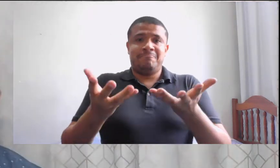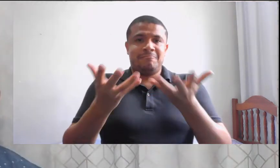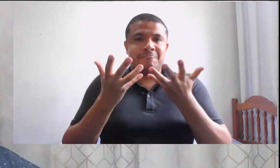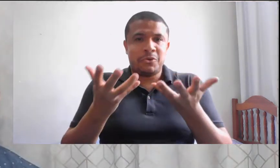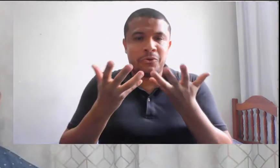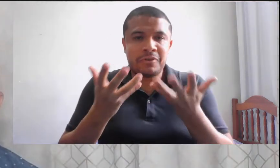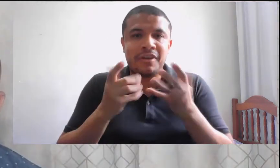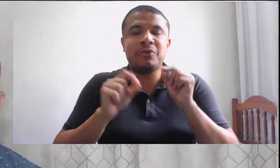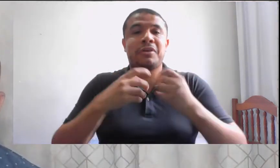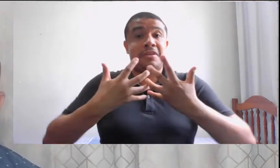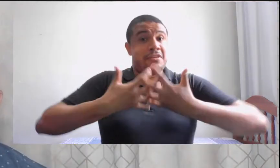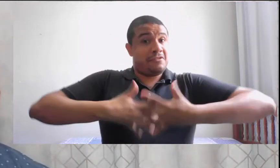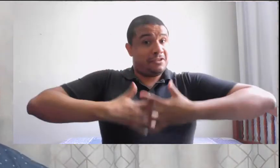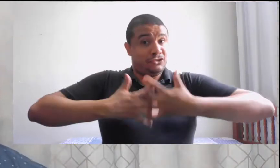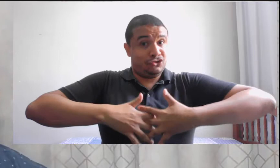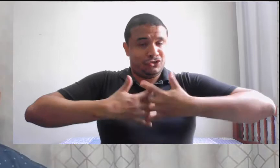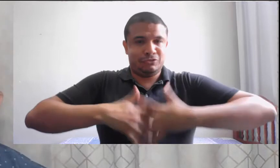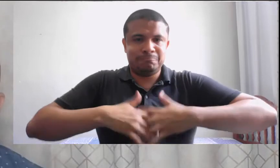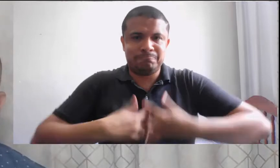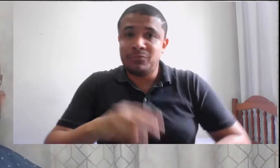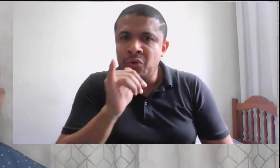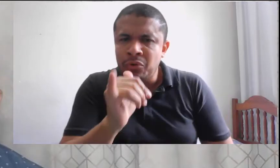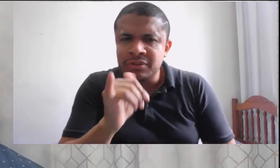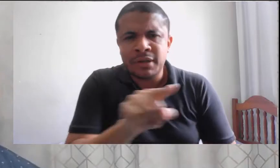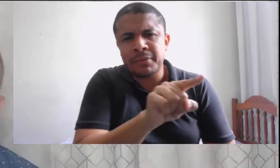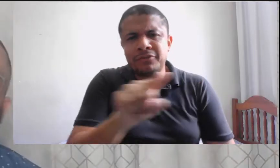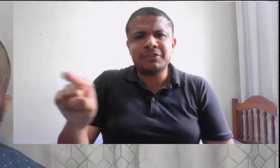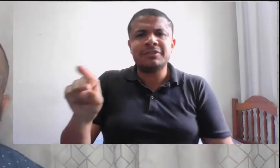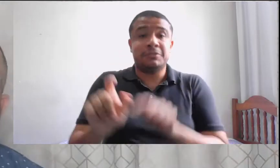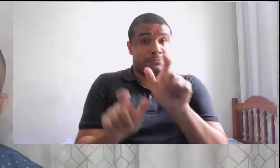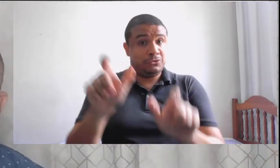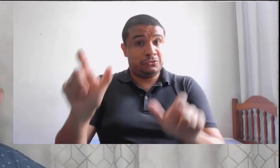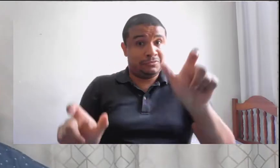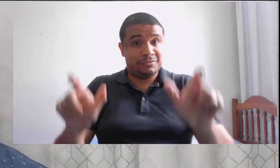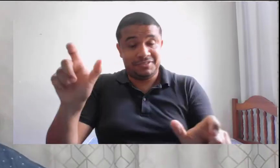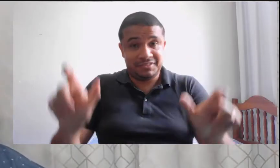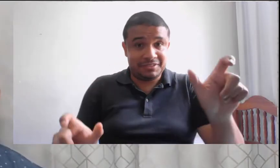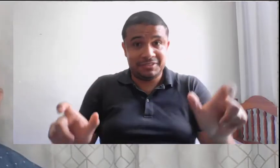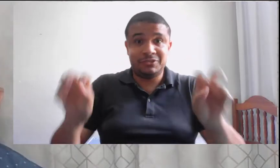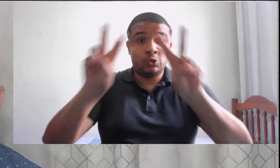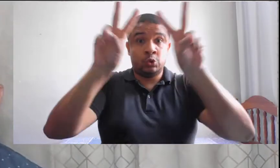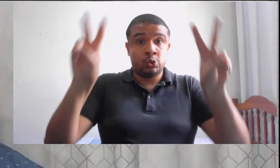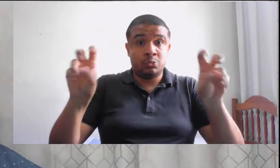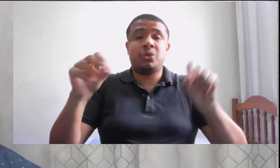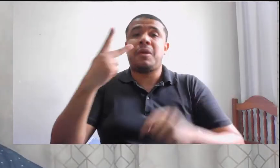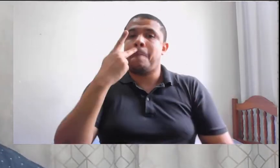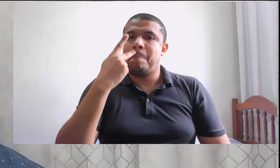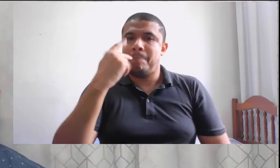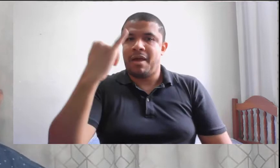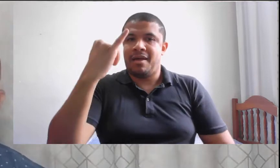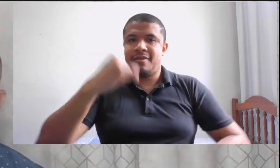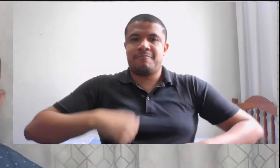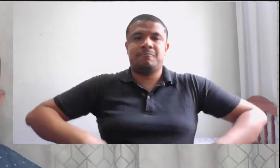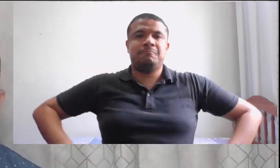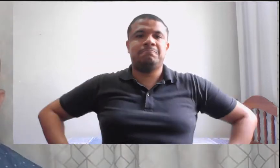meditando sobre esse versículo, contar algo para os irmãos sobre os pais. Eu